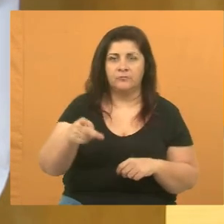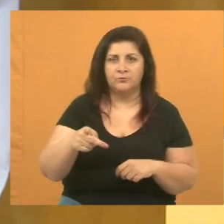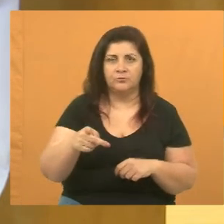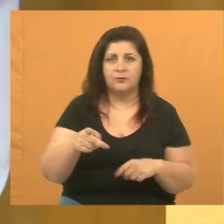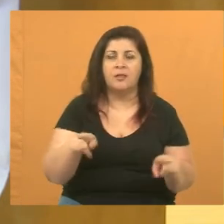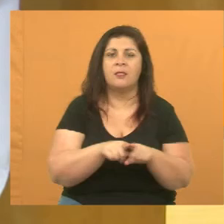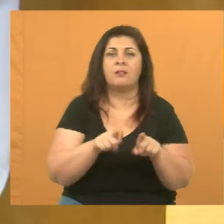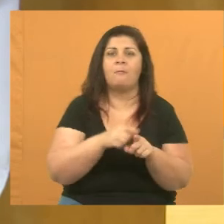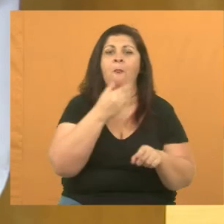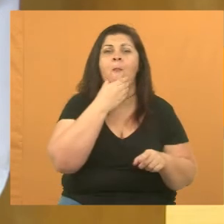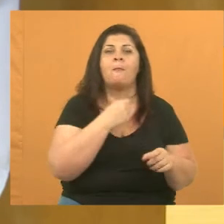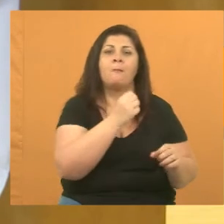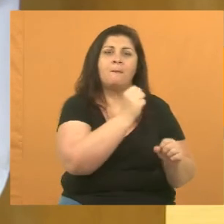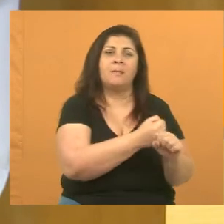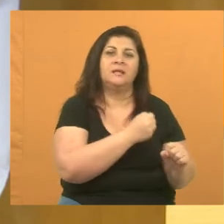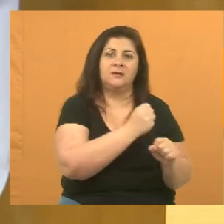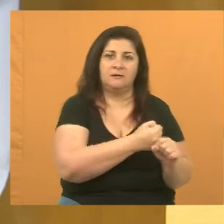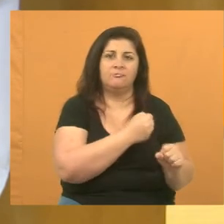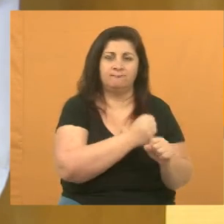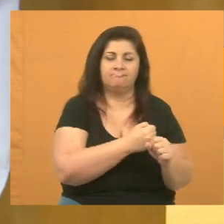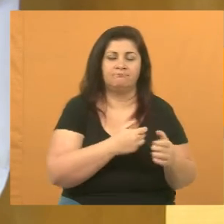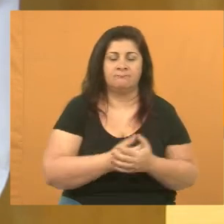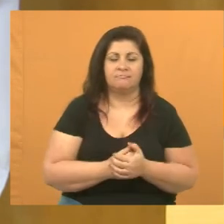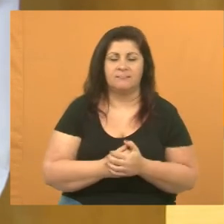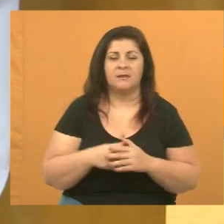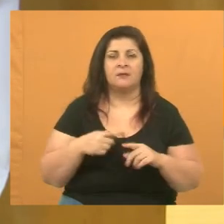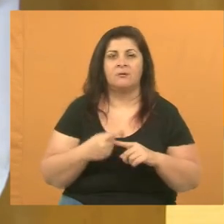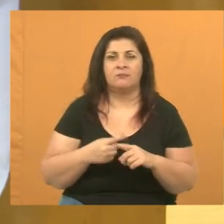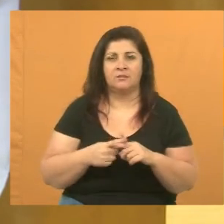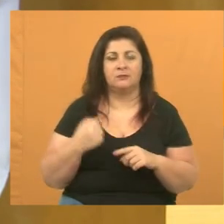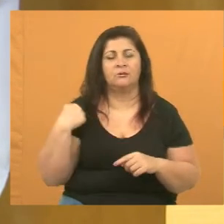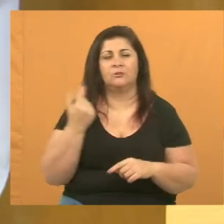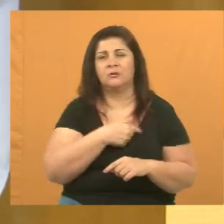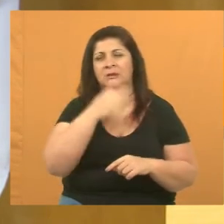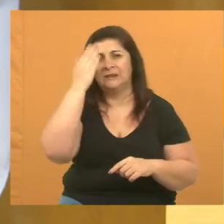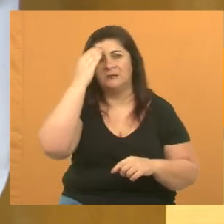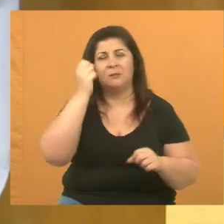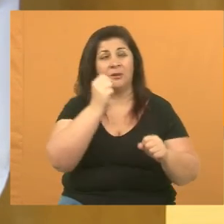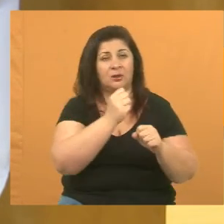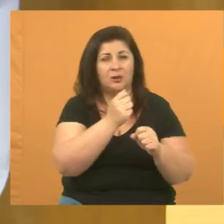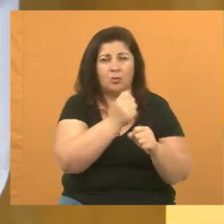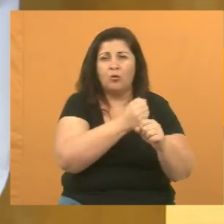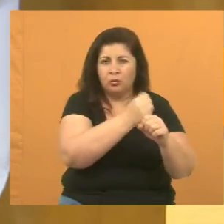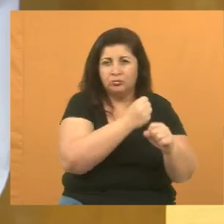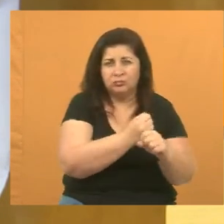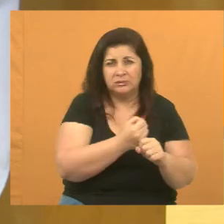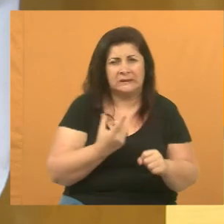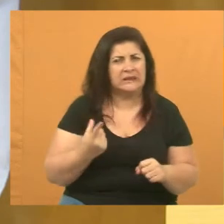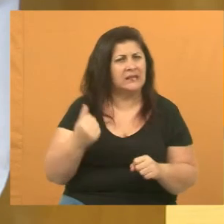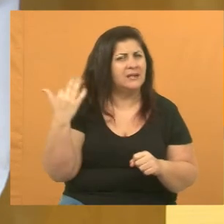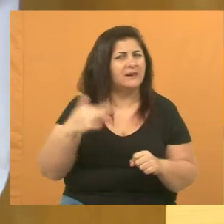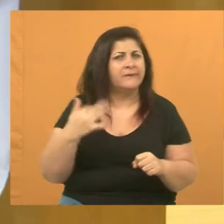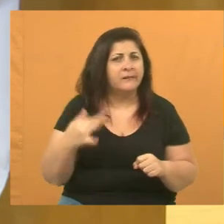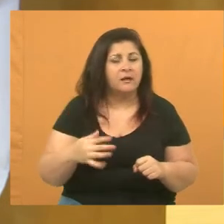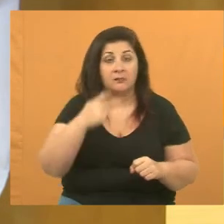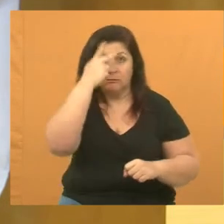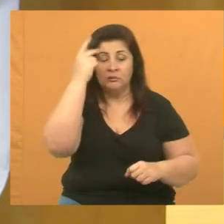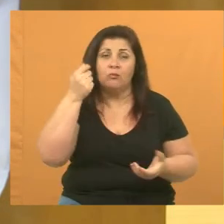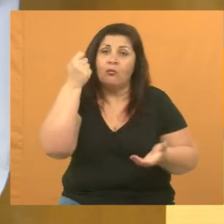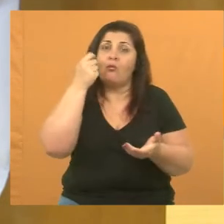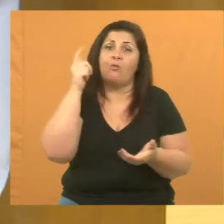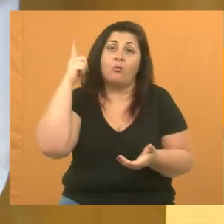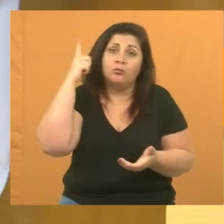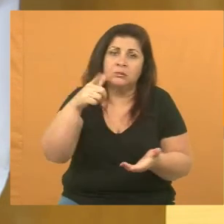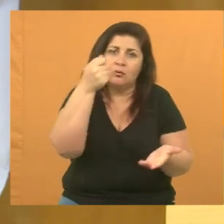pedreiro. E a gente sabe que hoje a construção tem um valor alto para quem conseguiu comprar o terreno. O meu